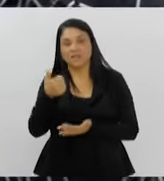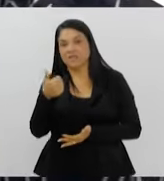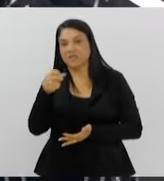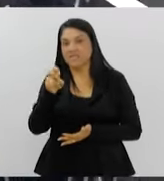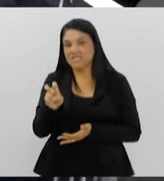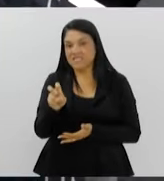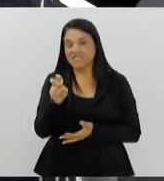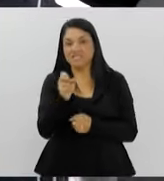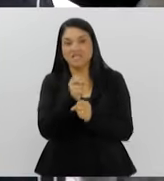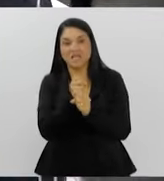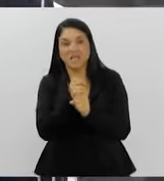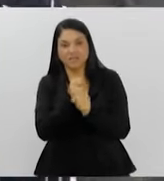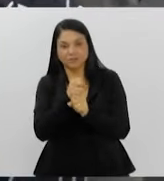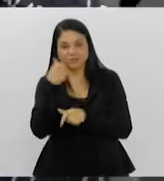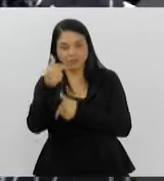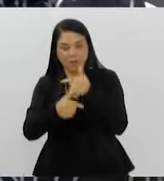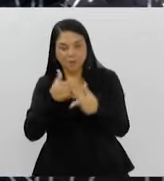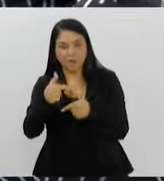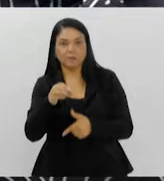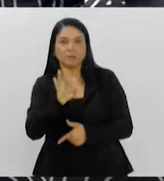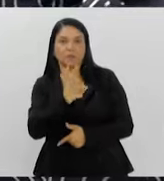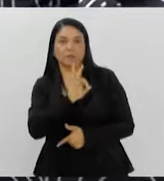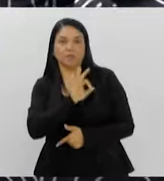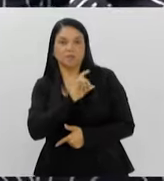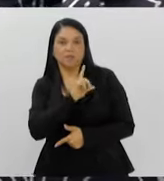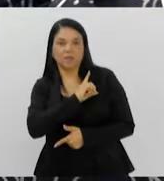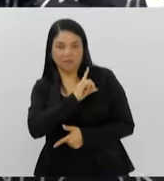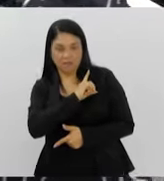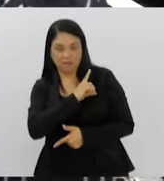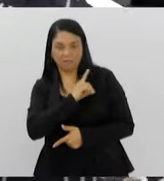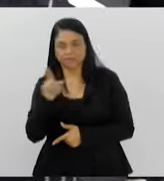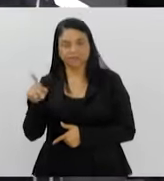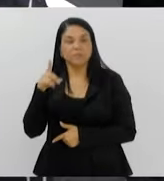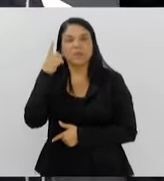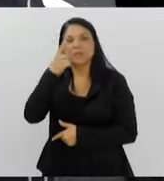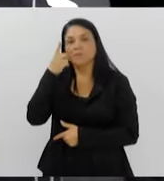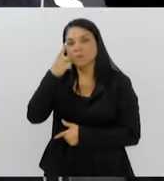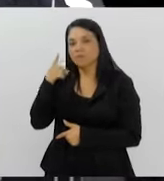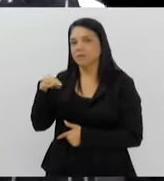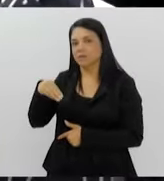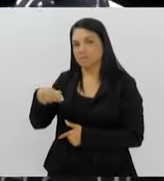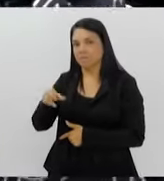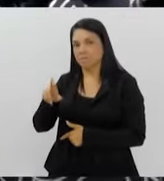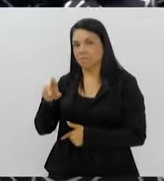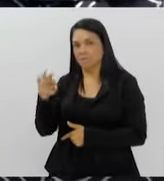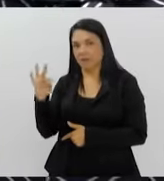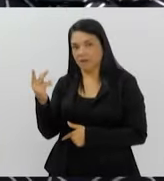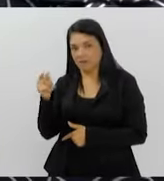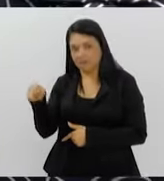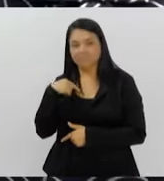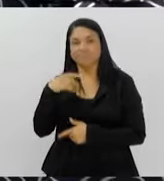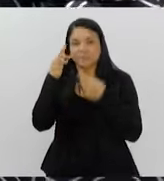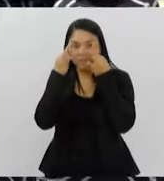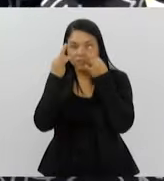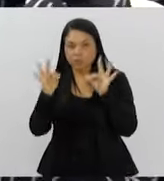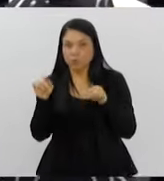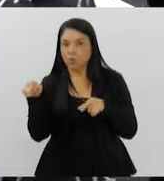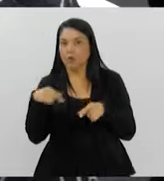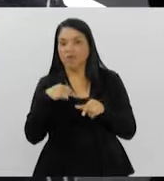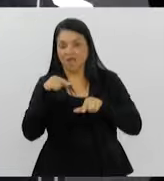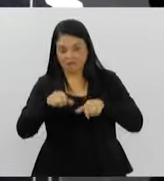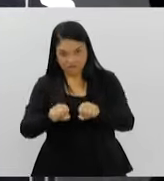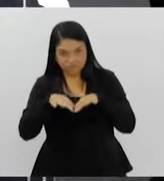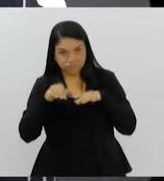delegado deut Marta Rocha é Testemunha e essa Assembleia mudou para 10 e